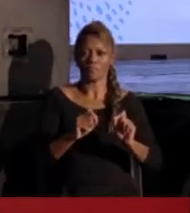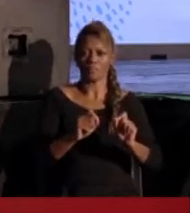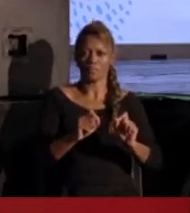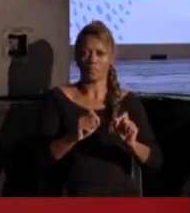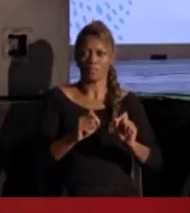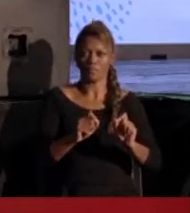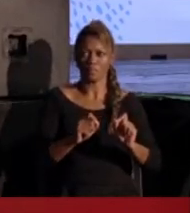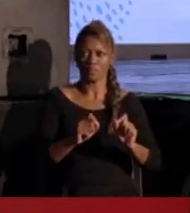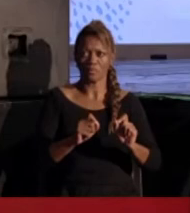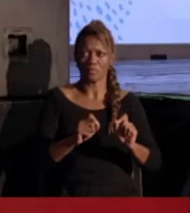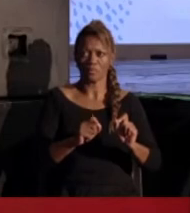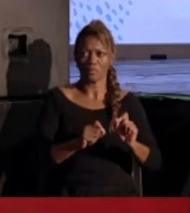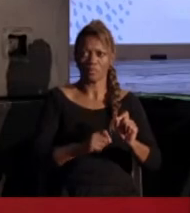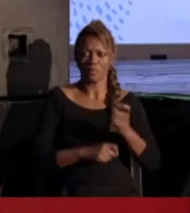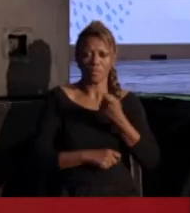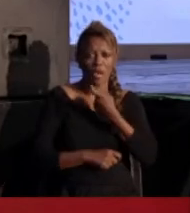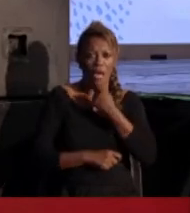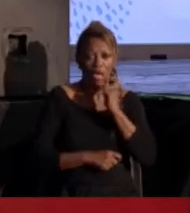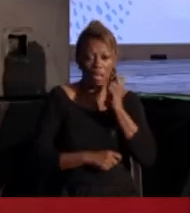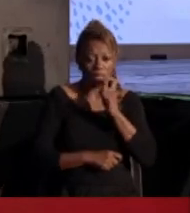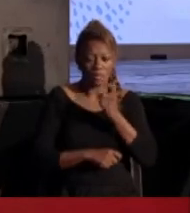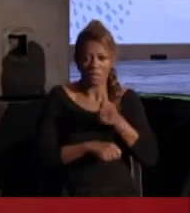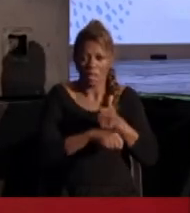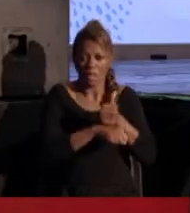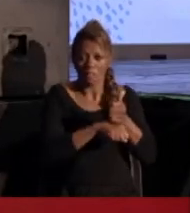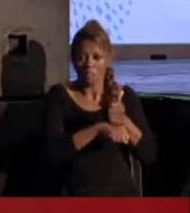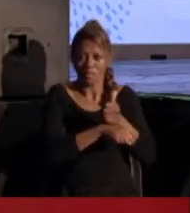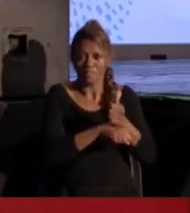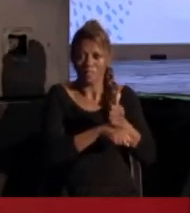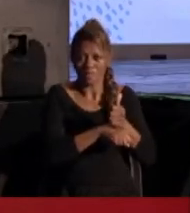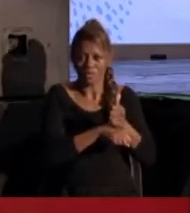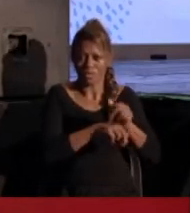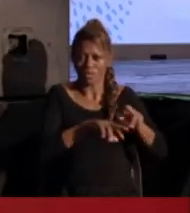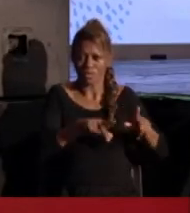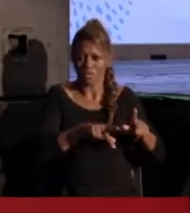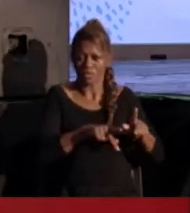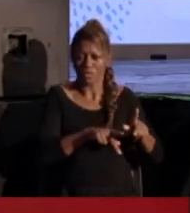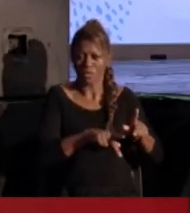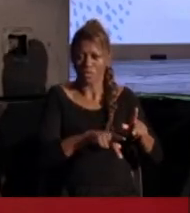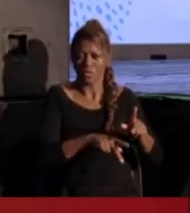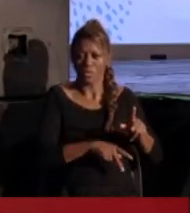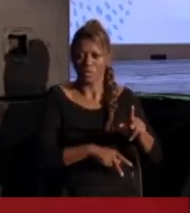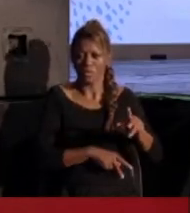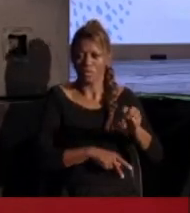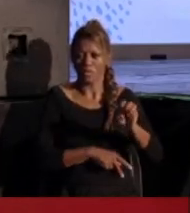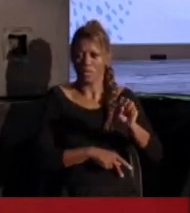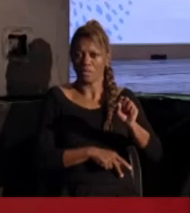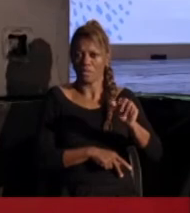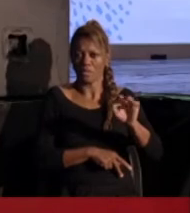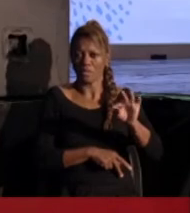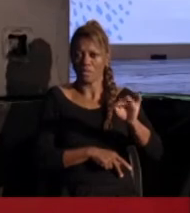falando para dentistas, a diferença entre o estirpa-nervos ou